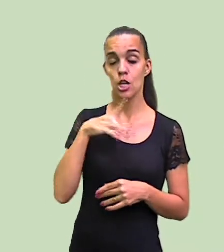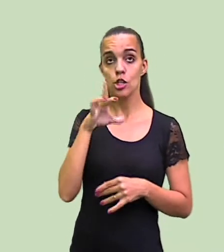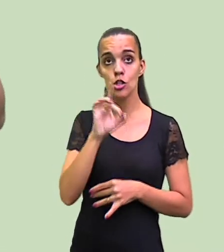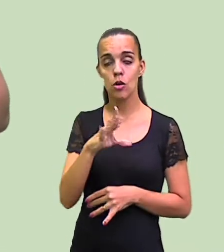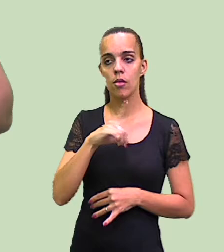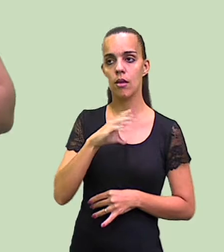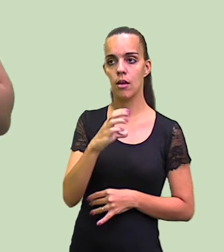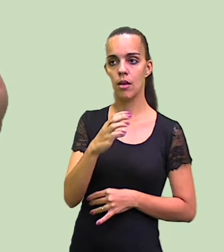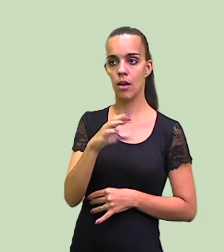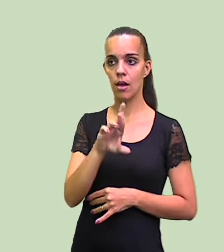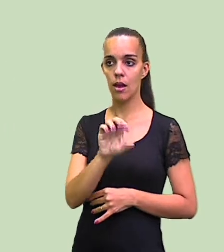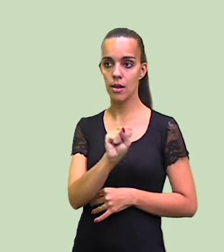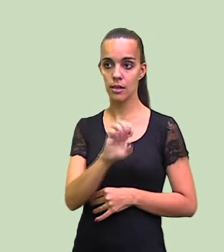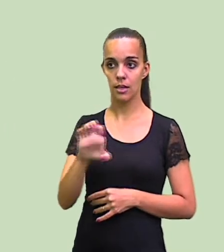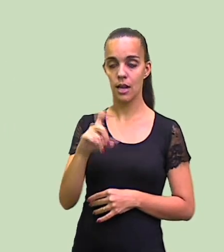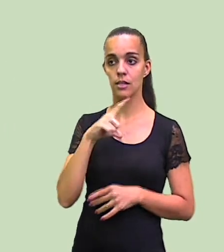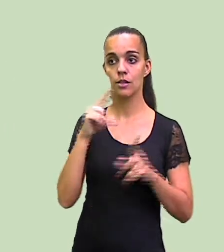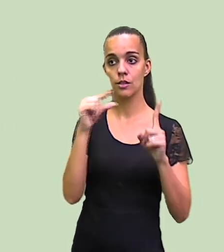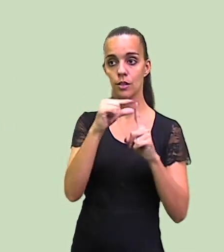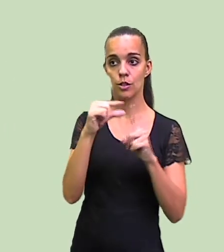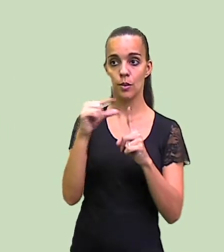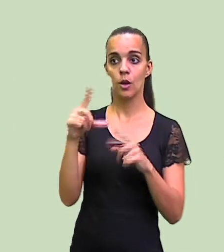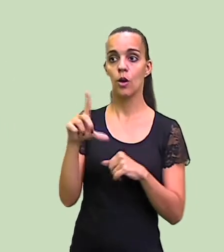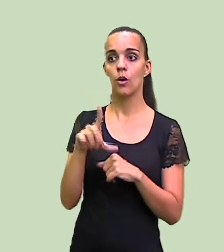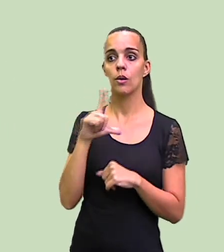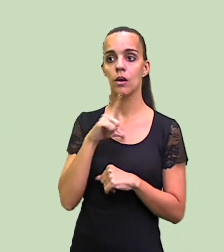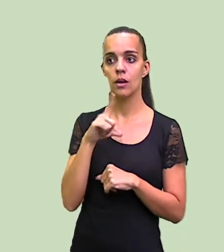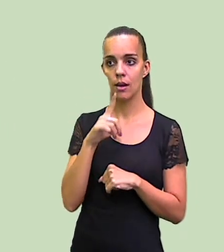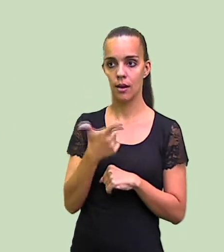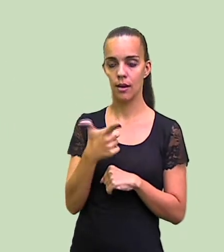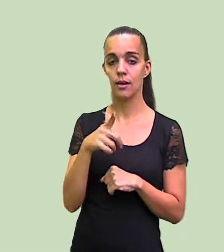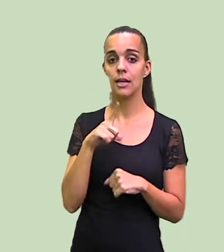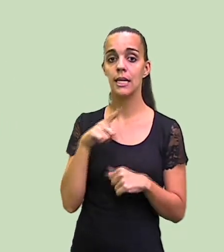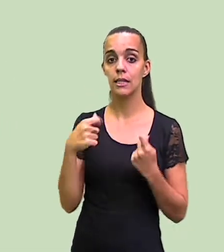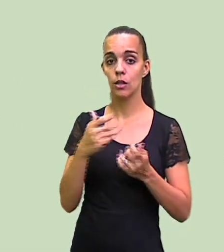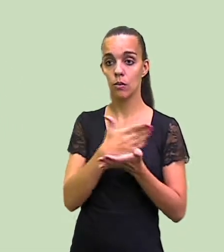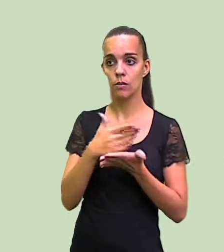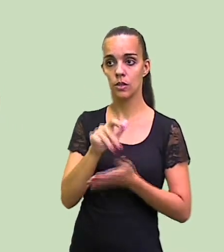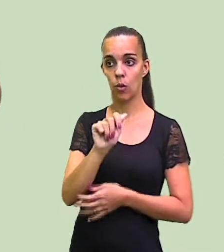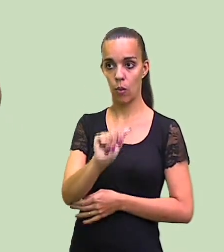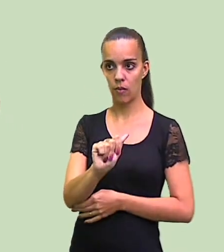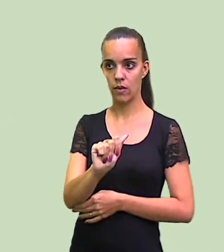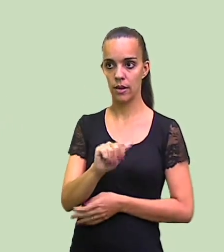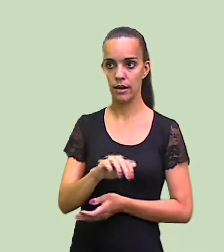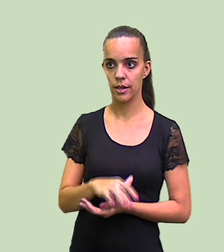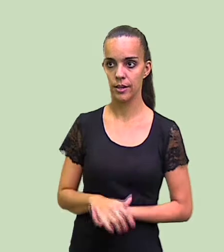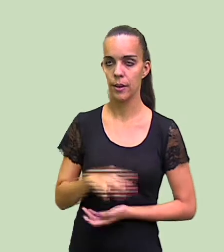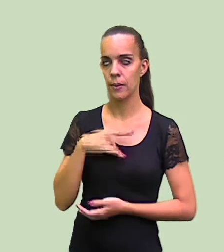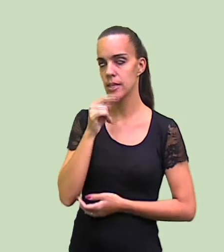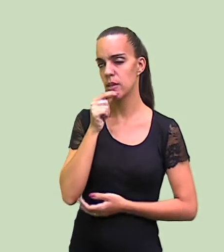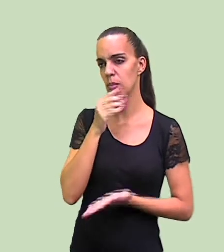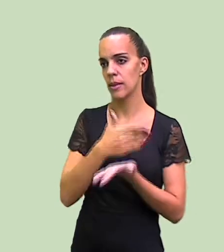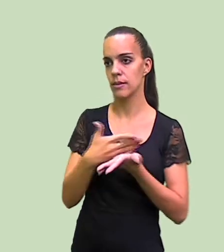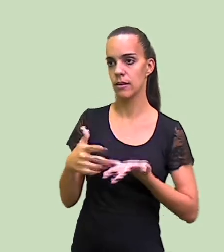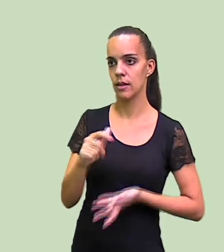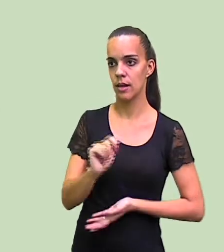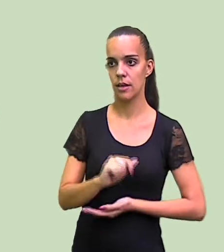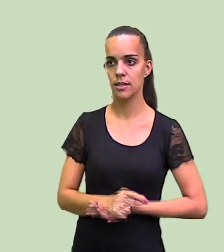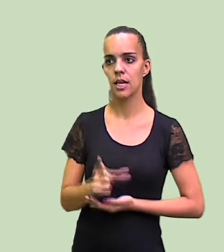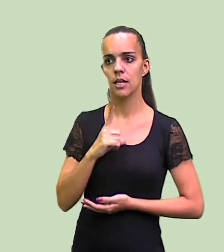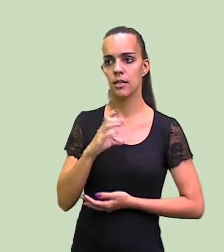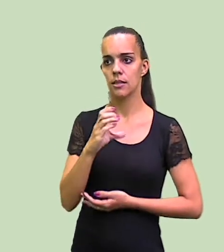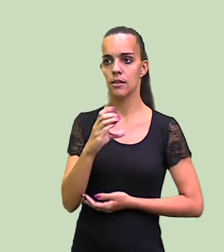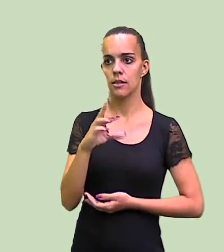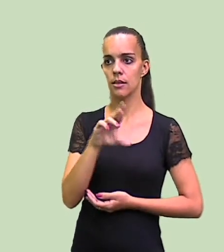crase antes de palavras que exijam o A. O pessoal fala assim, temos